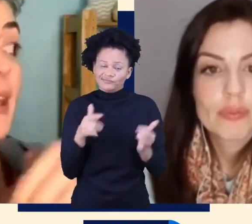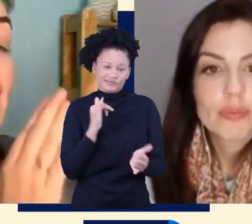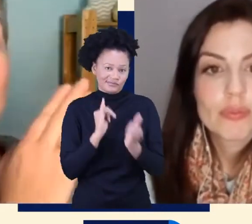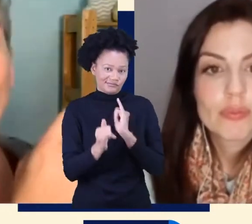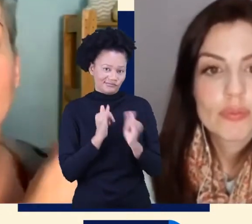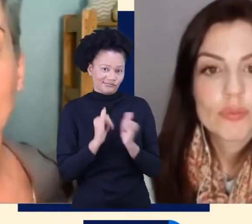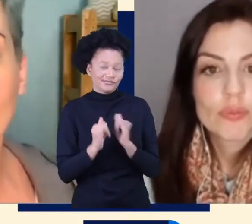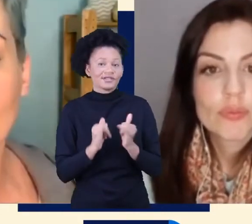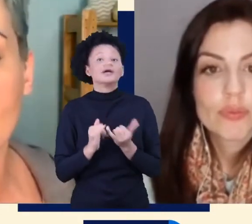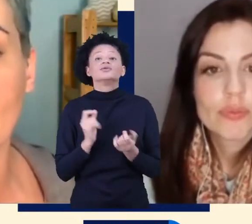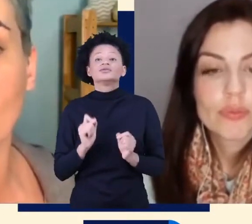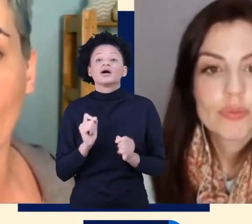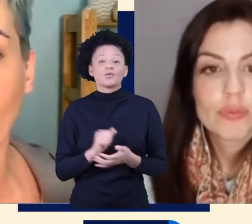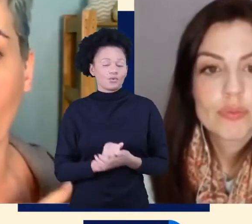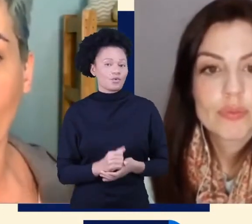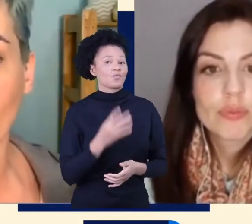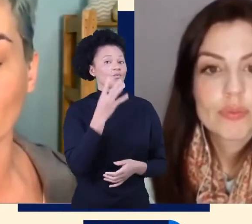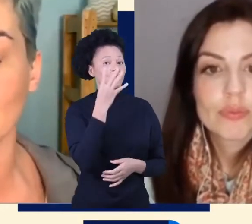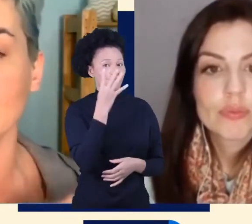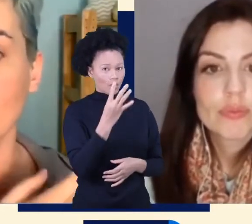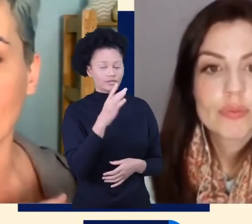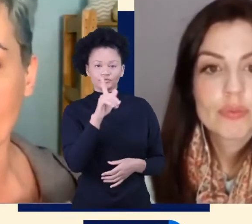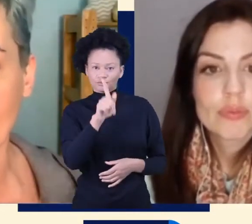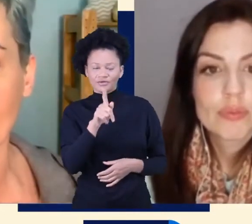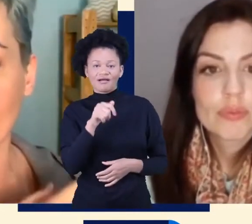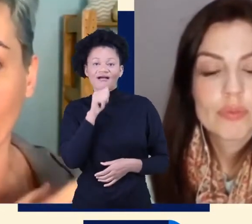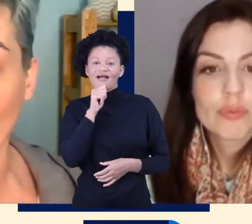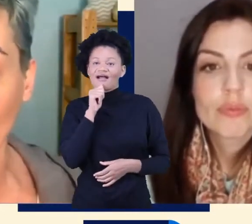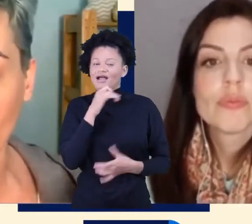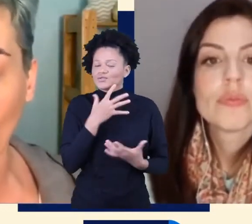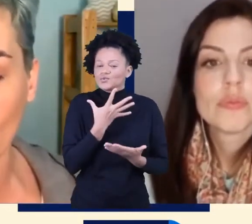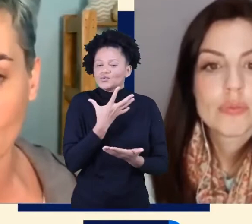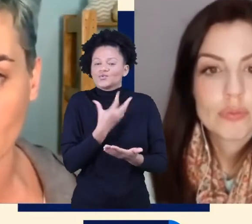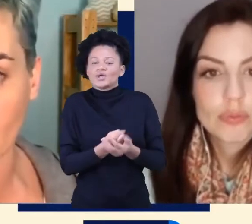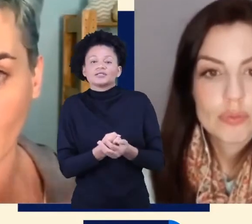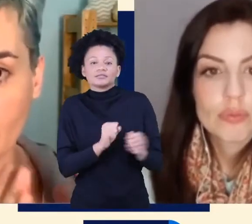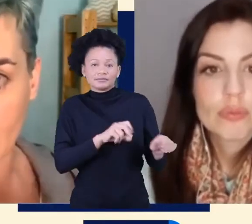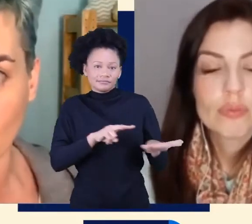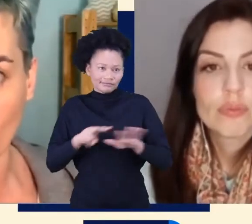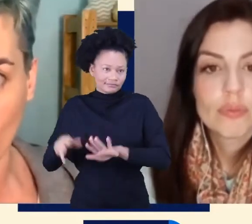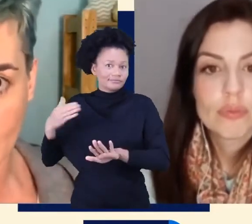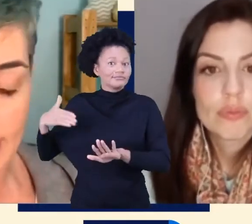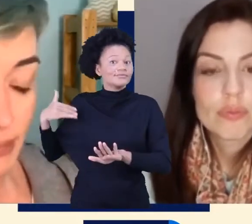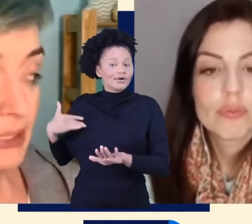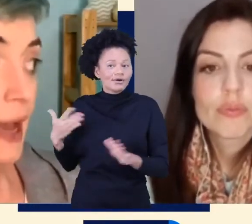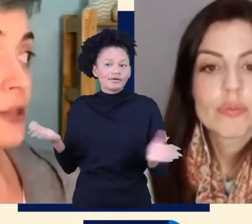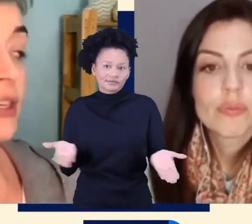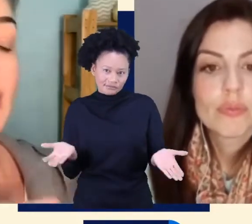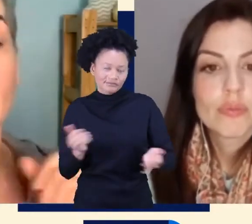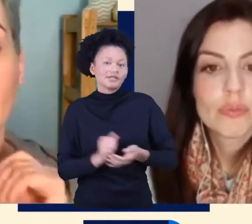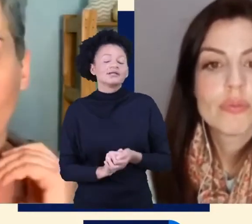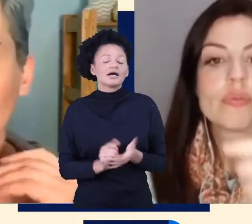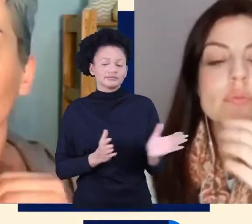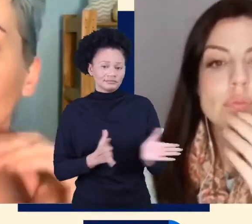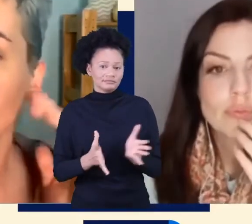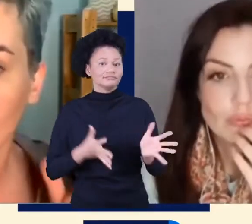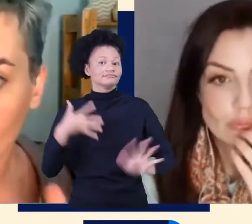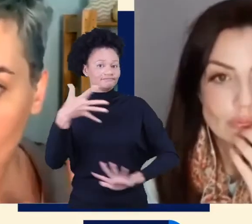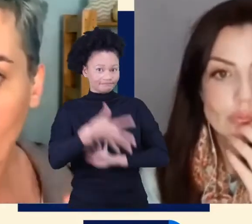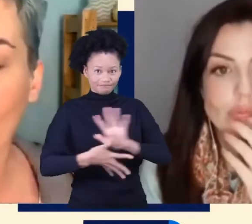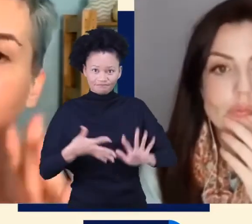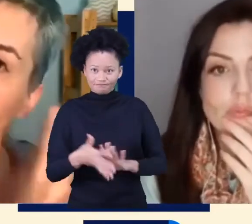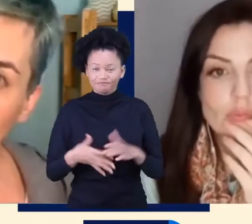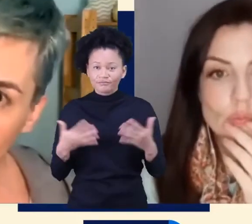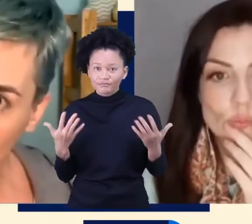4G. Então eu ainda não consegui pôr a live da semana passada, porque ficou pronta hoje a versão com acessibilidade. Então,